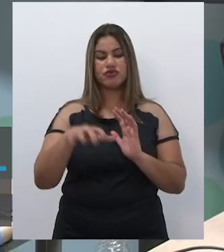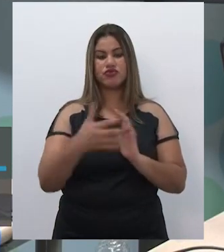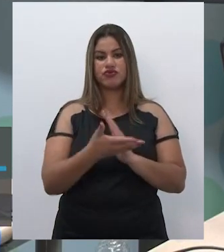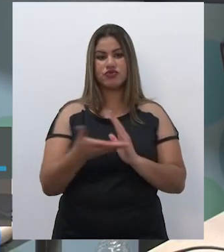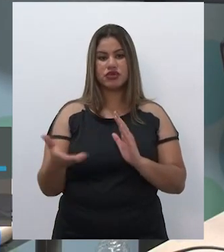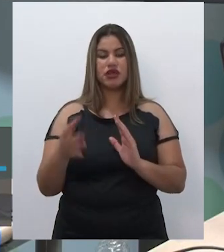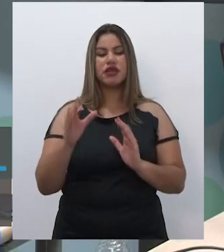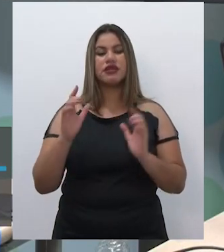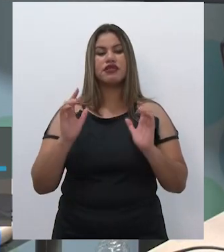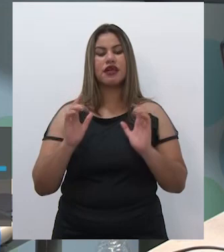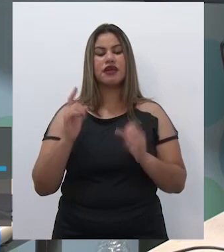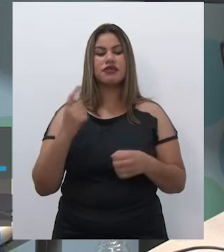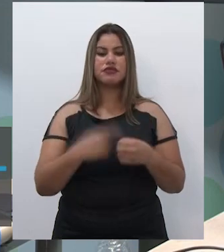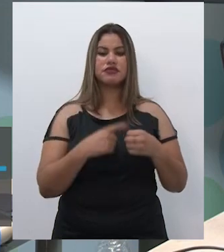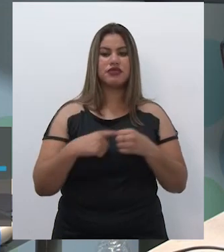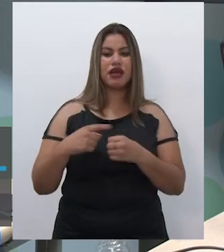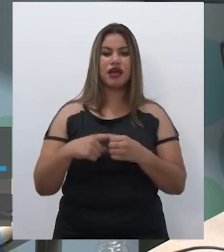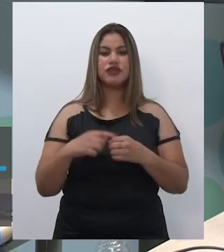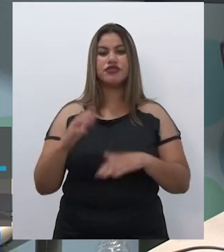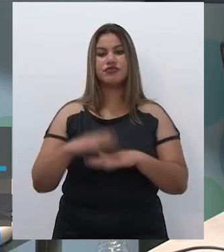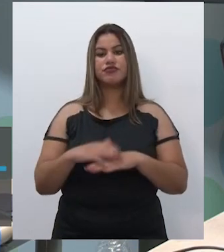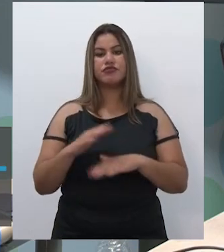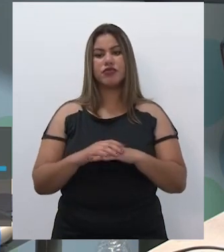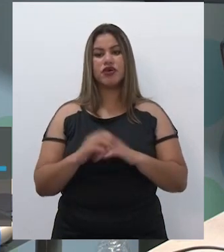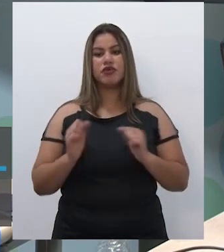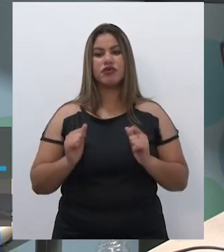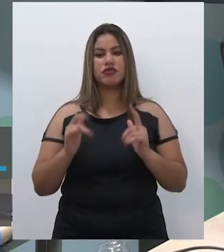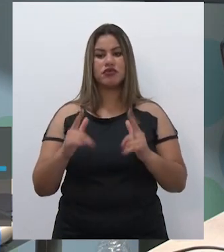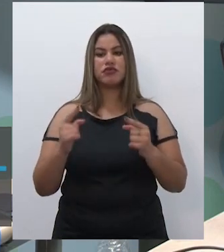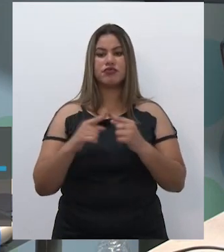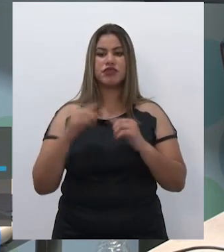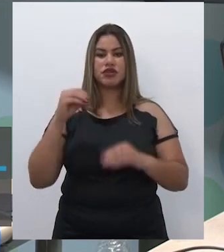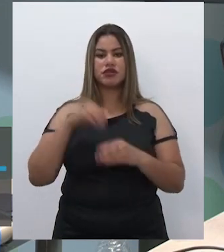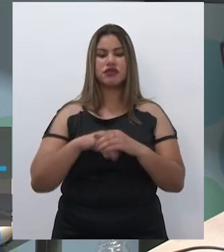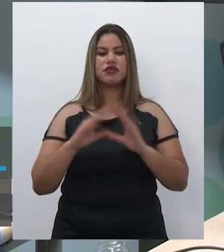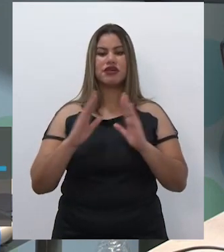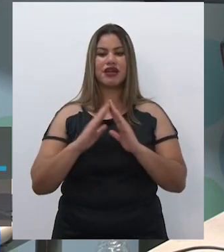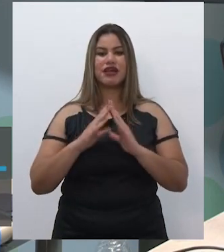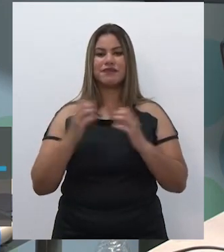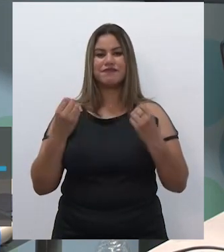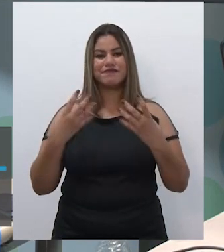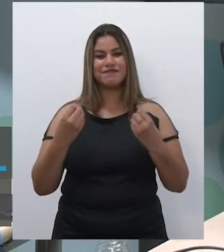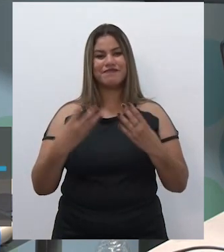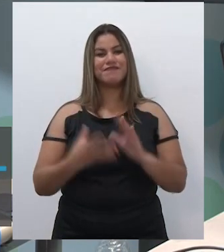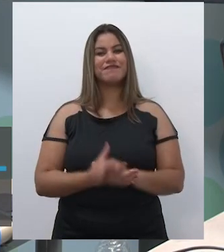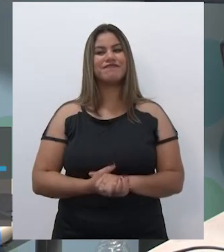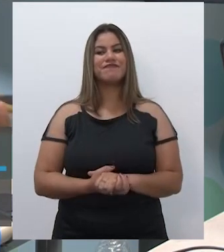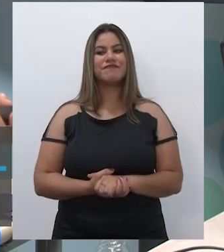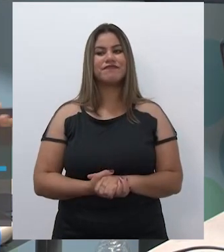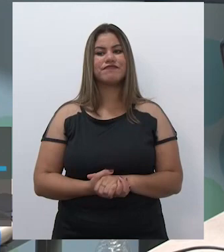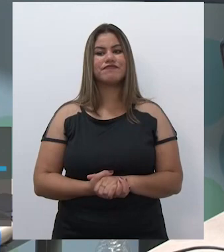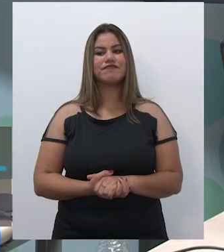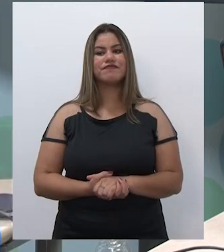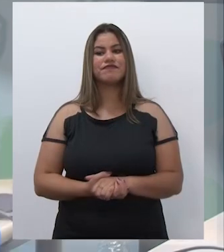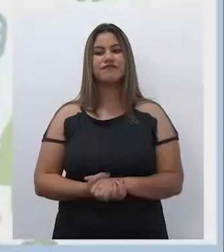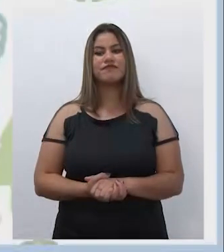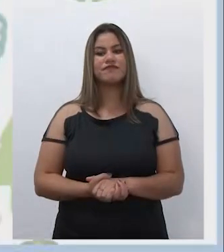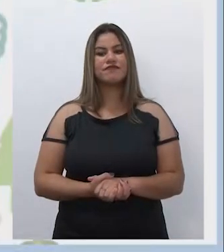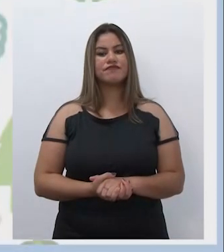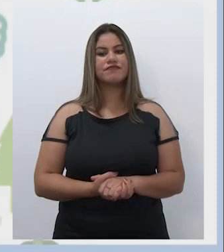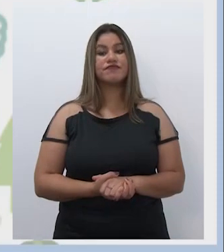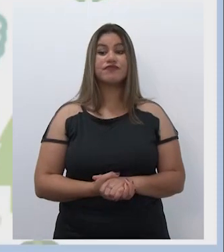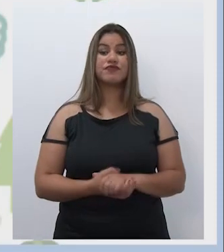de vocês e até pequenas ações que a gente começa fazendo em casa. Muito bom, professor Anderson. Bora comigo aqui na tela.